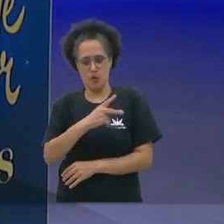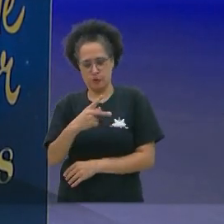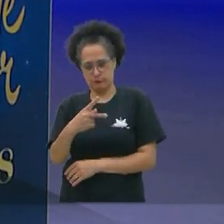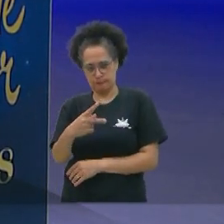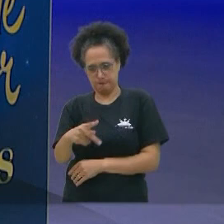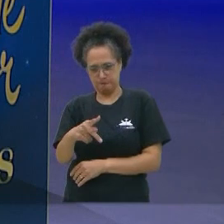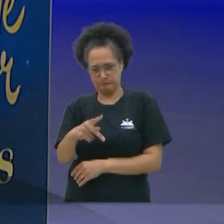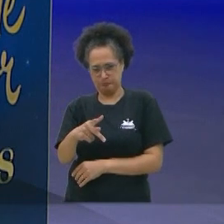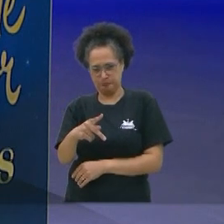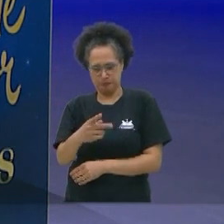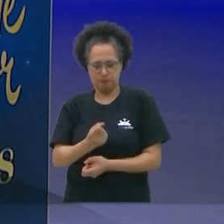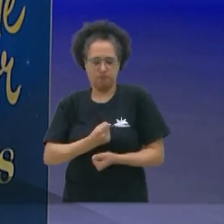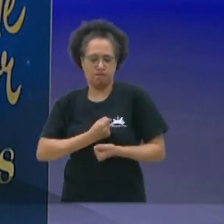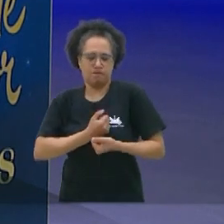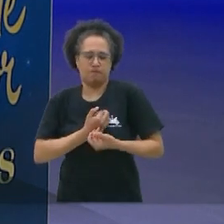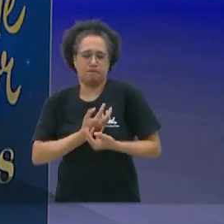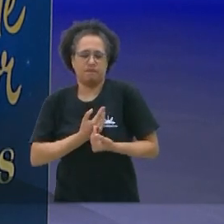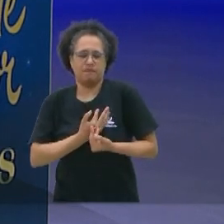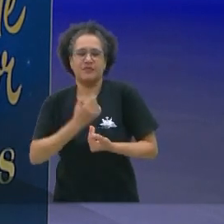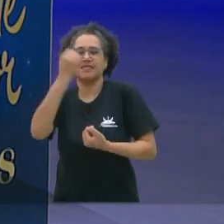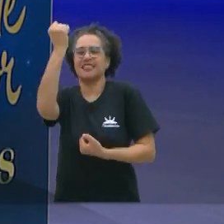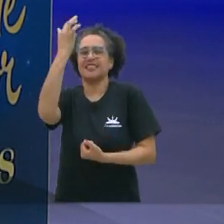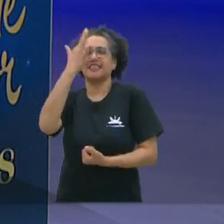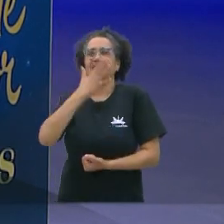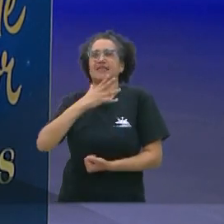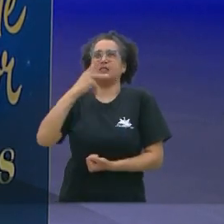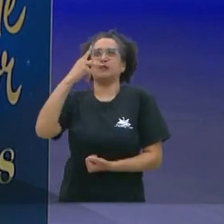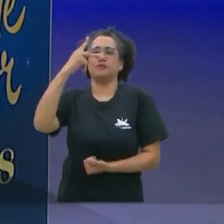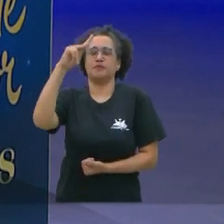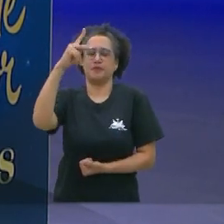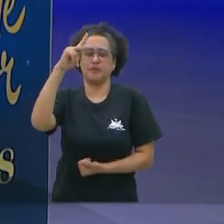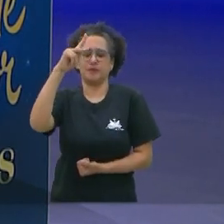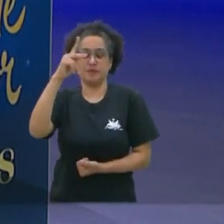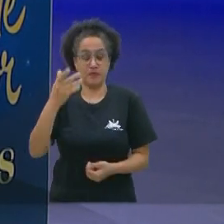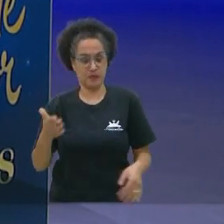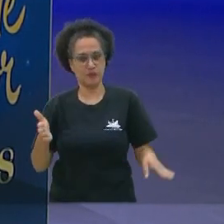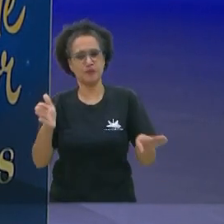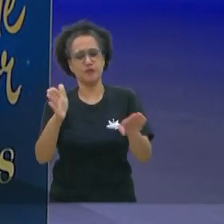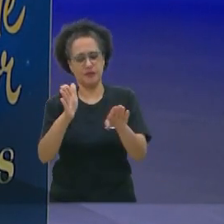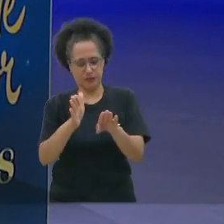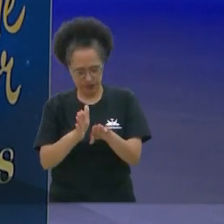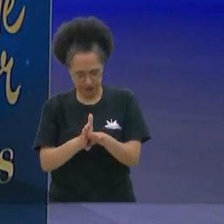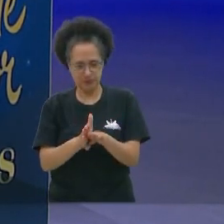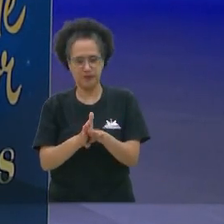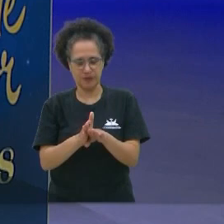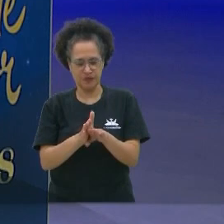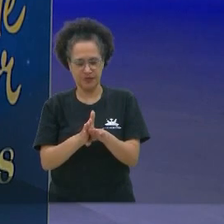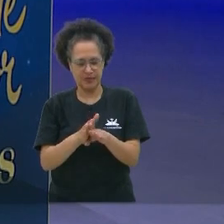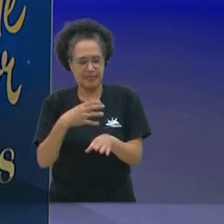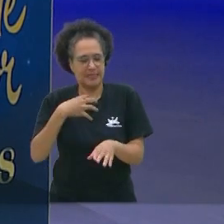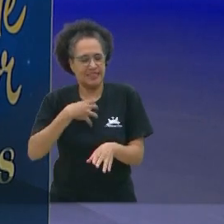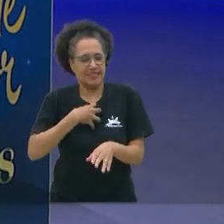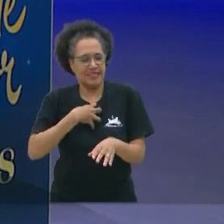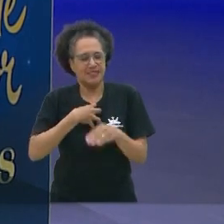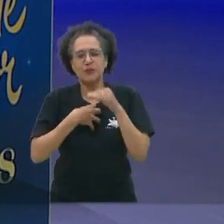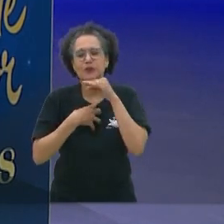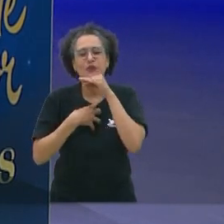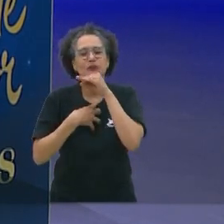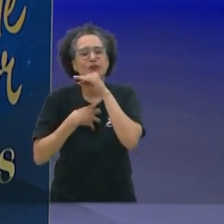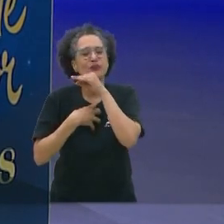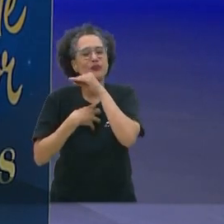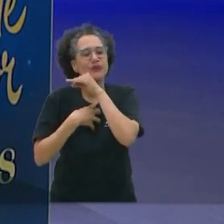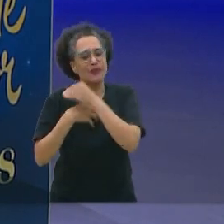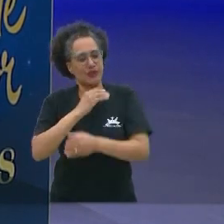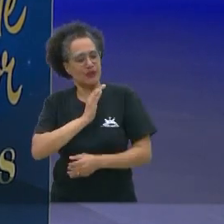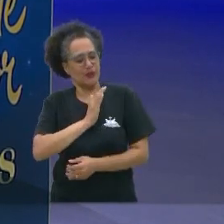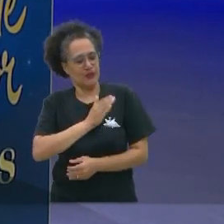se inflamar da tua graça e chegar a esse ardor no nosso coração